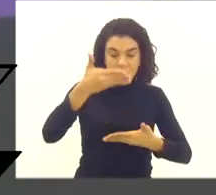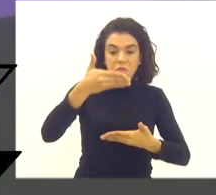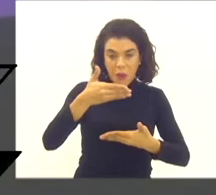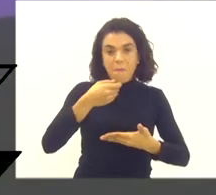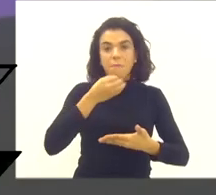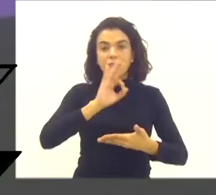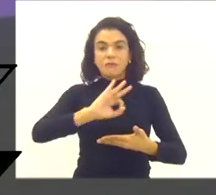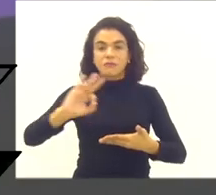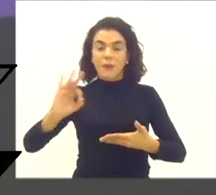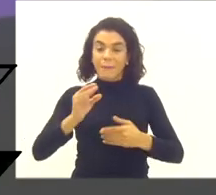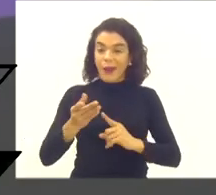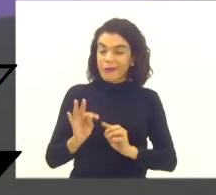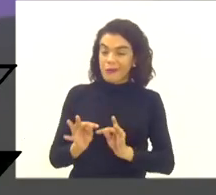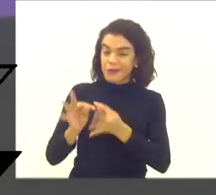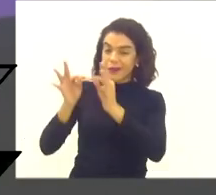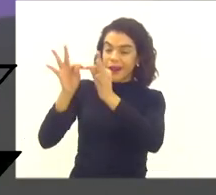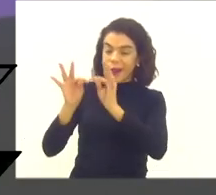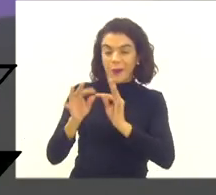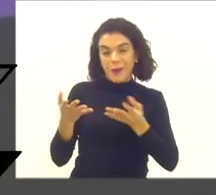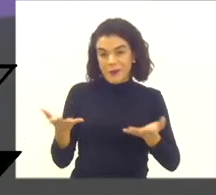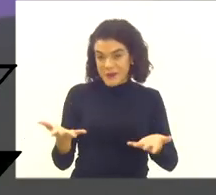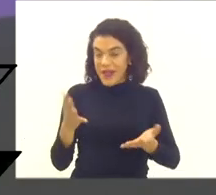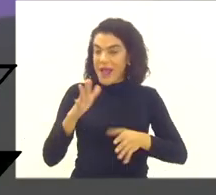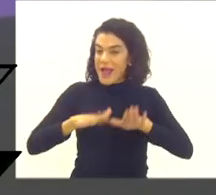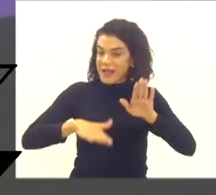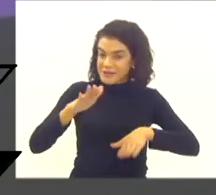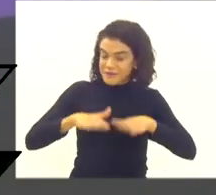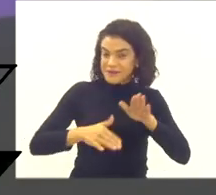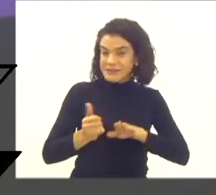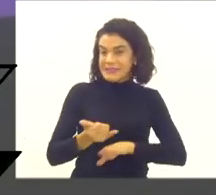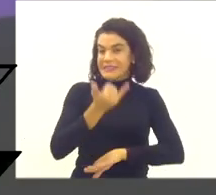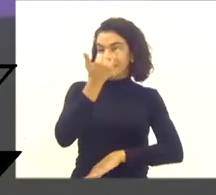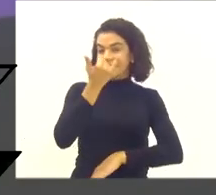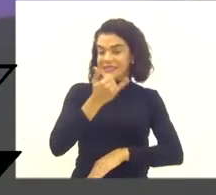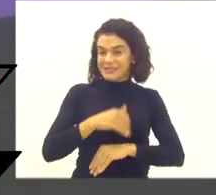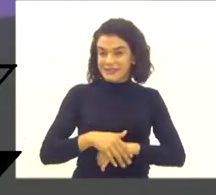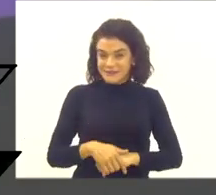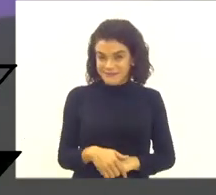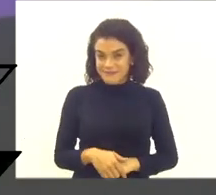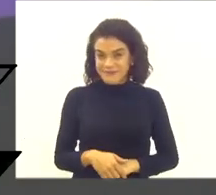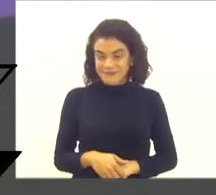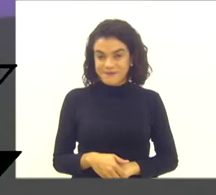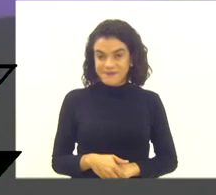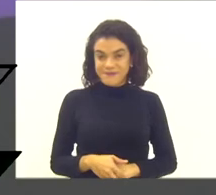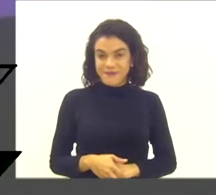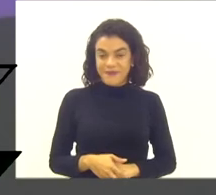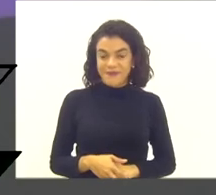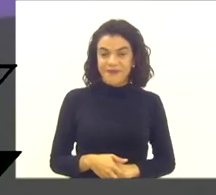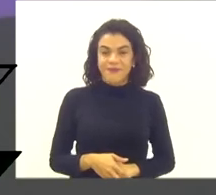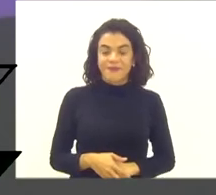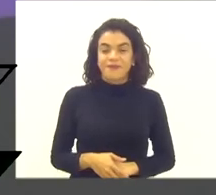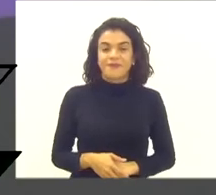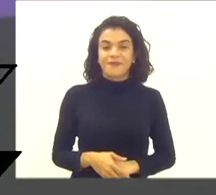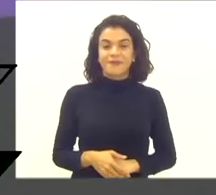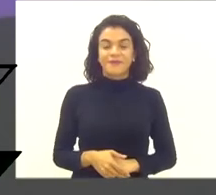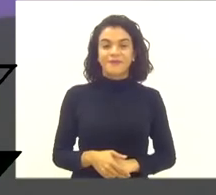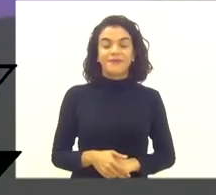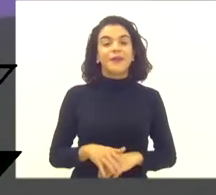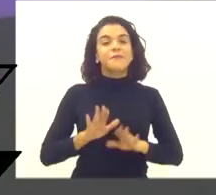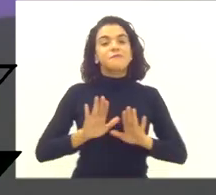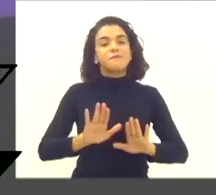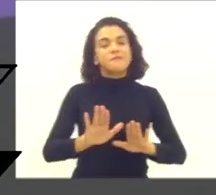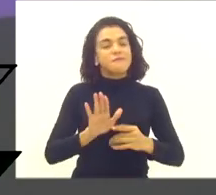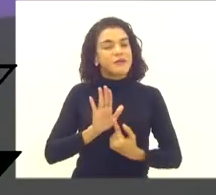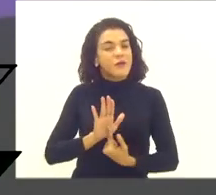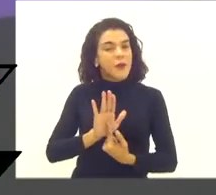a tecnologia ela prega essas peças às vezes com a gente né mas